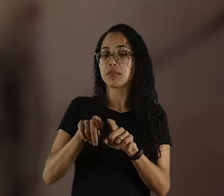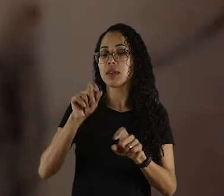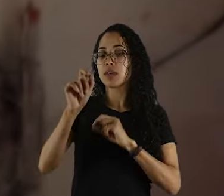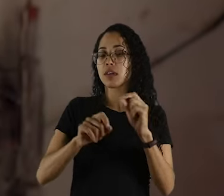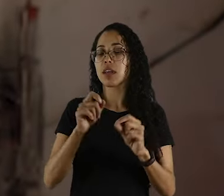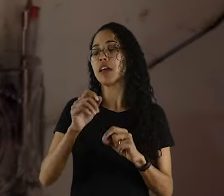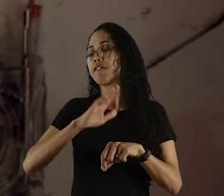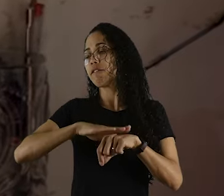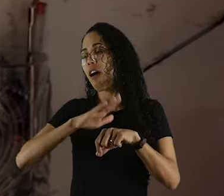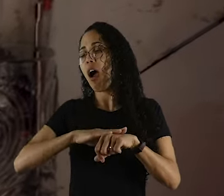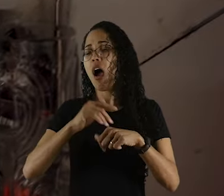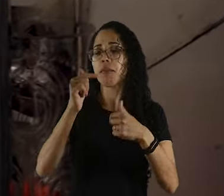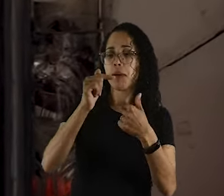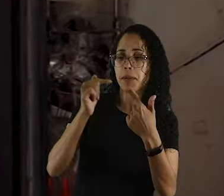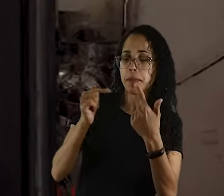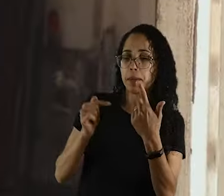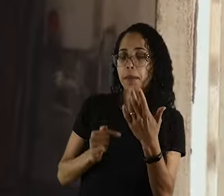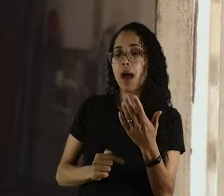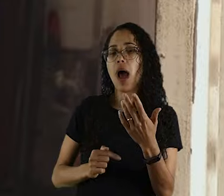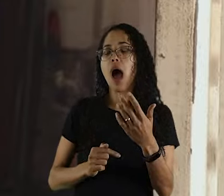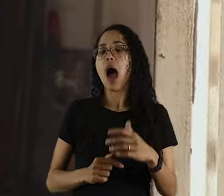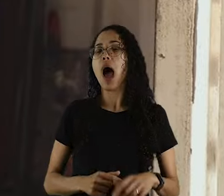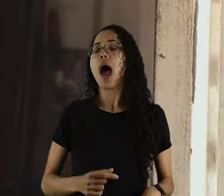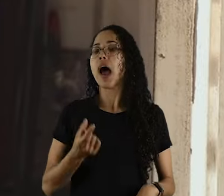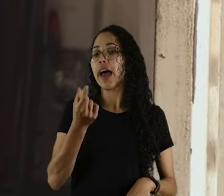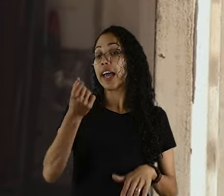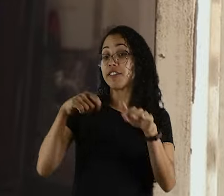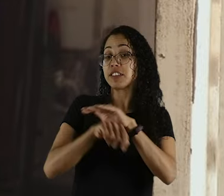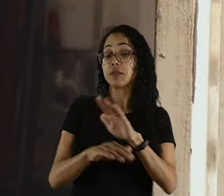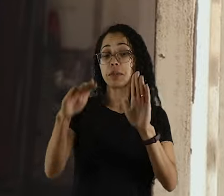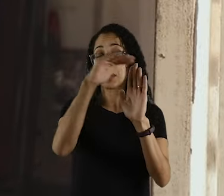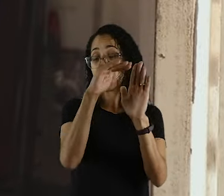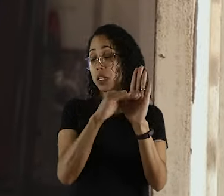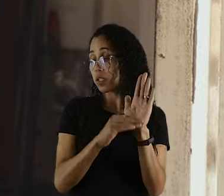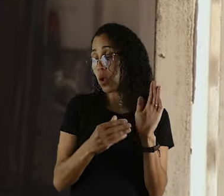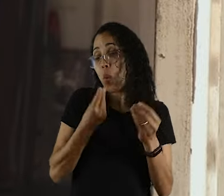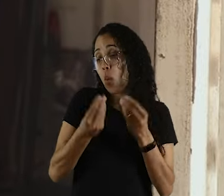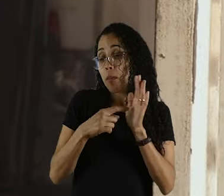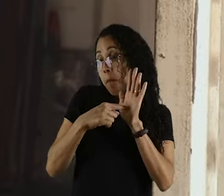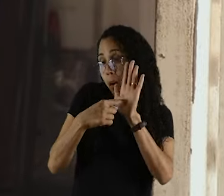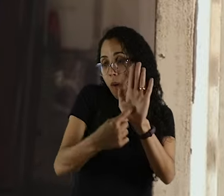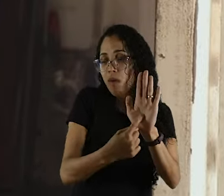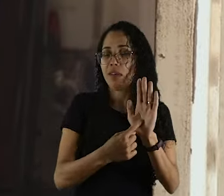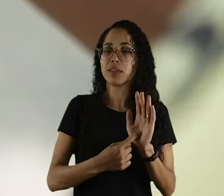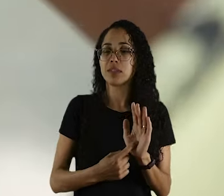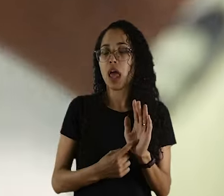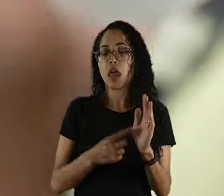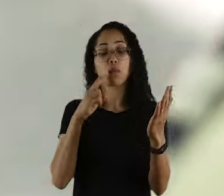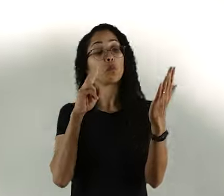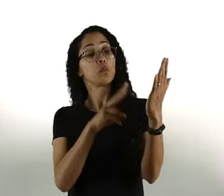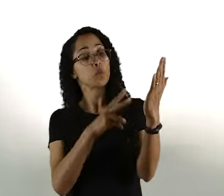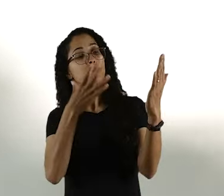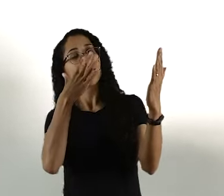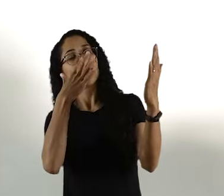como é que ele faz, como é a carteira dele. Olhando a gente assim, a gente tem uma certa inspiração,